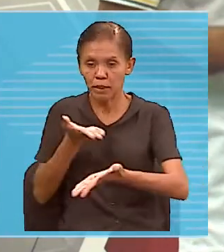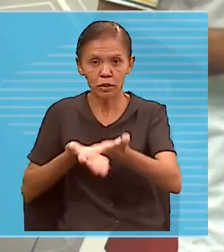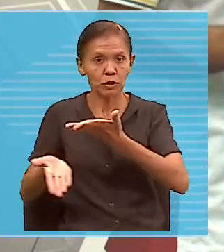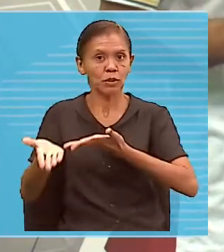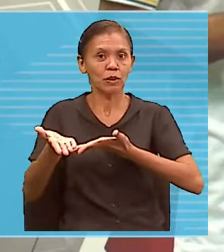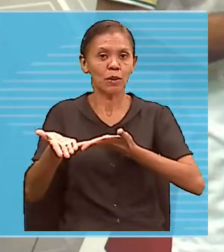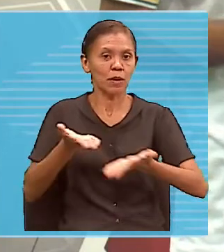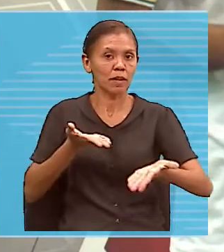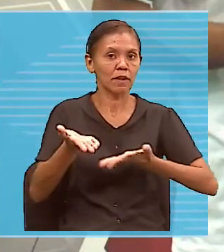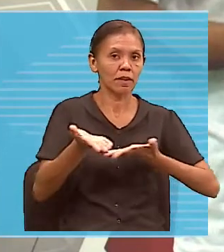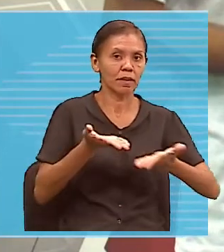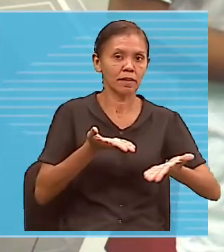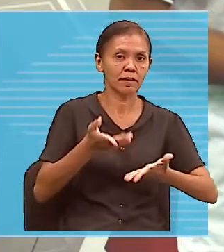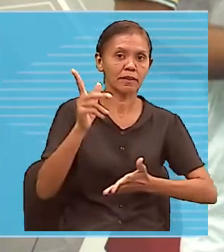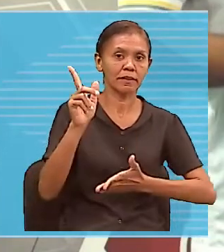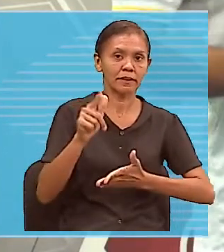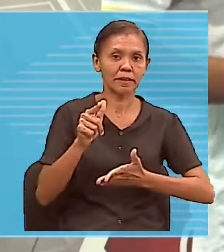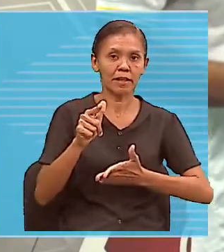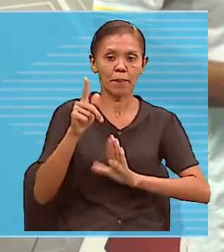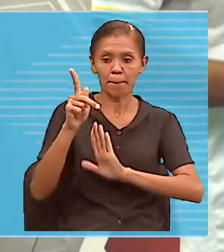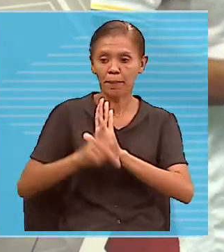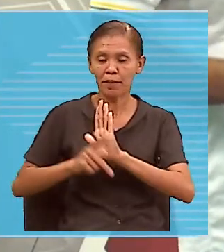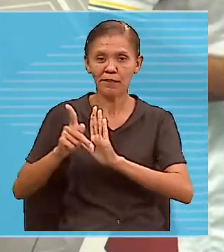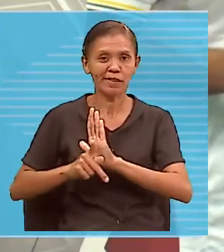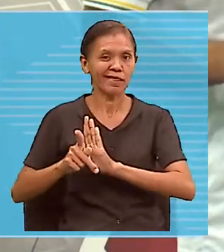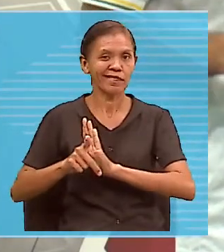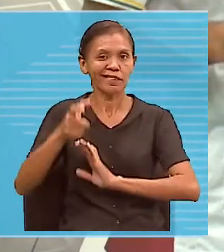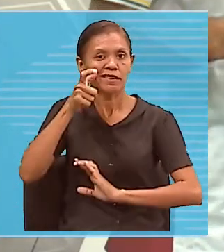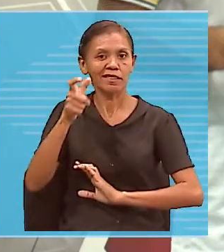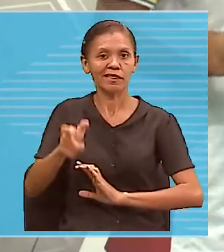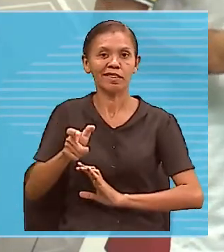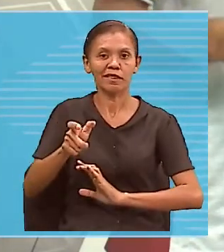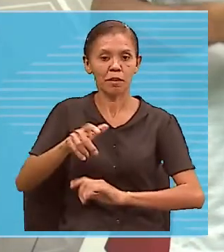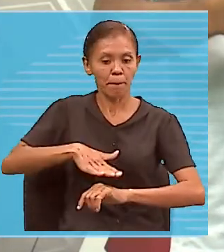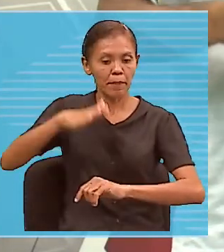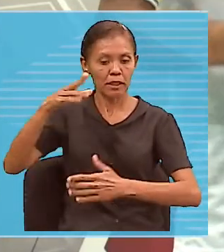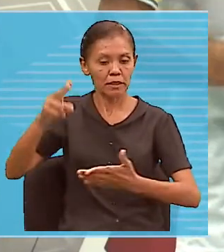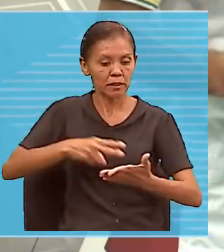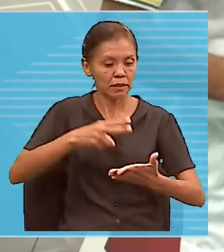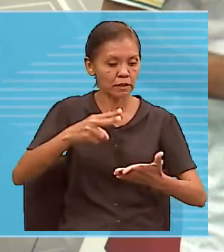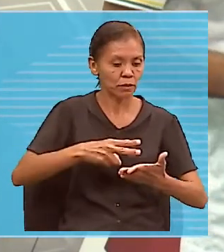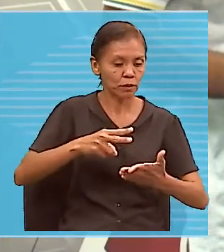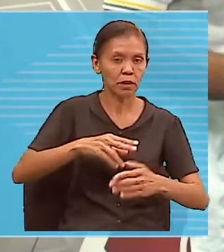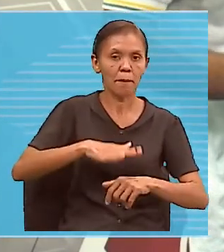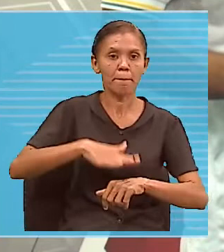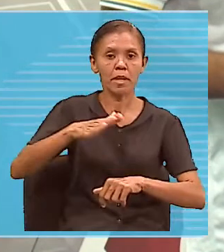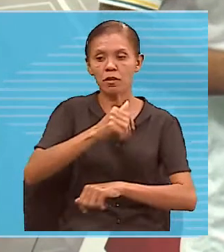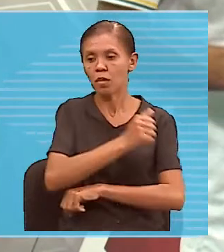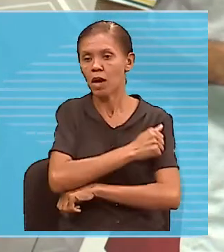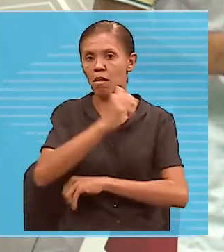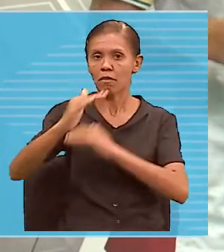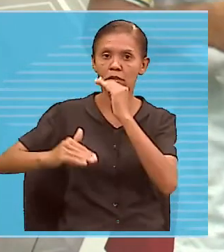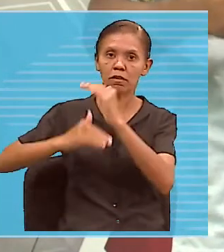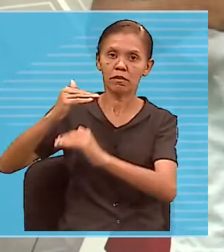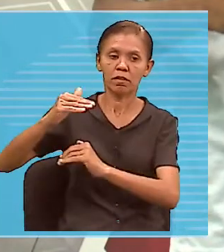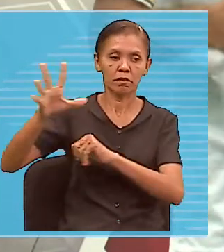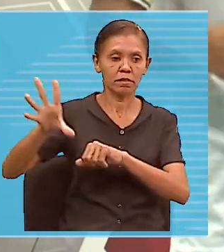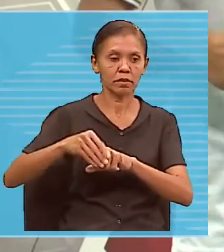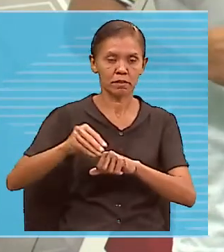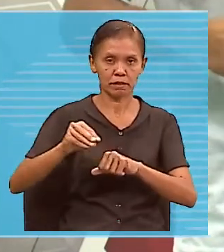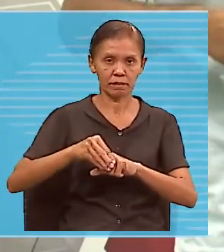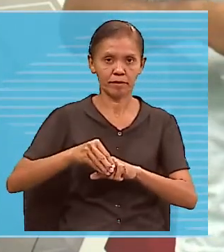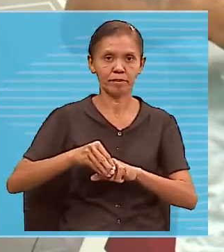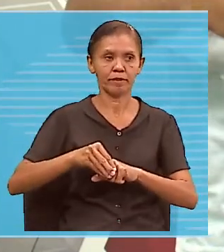também. Uma ação bem interessante, porque quanto mais leitura, mais o aluno se desenvolve em conhecimento, mais o aluno se